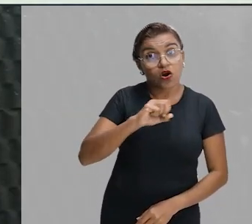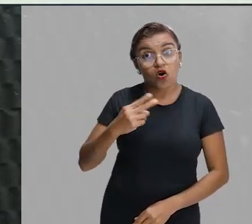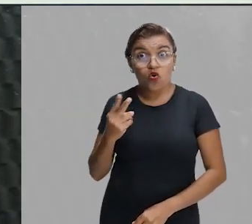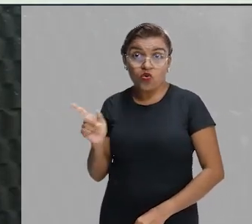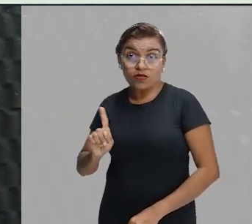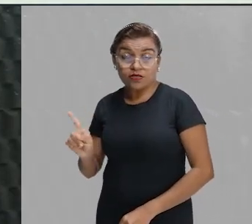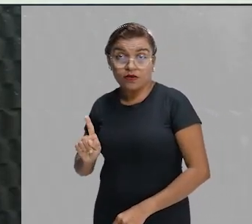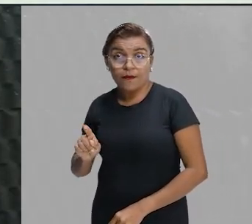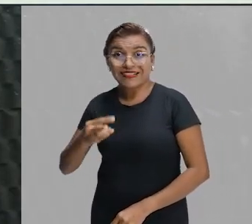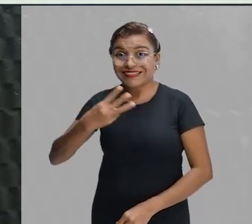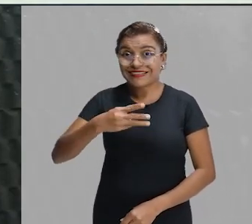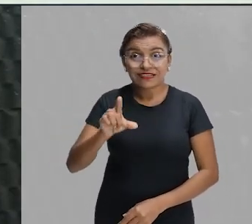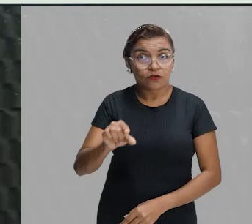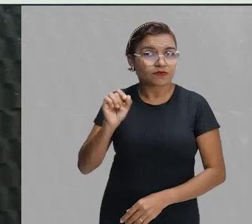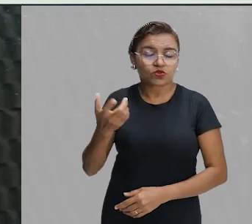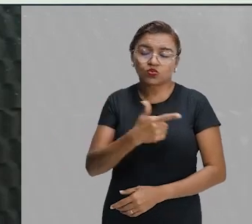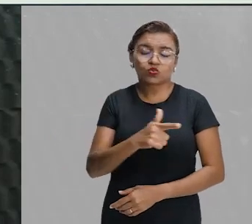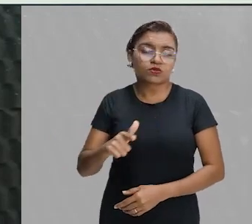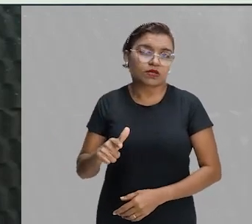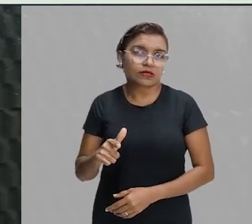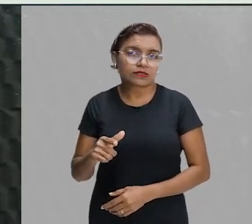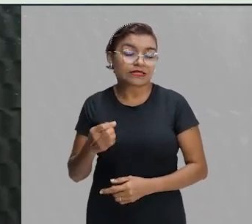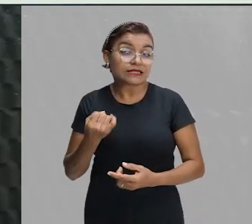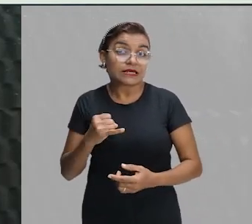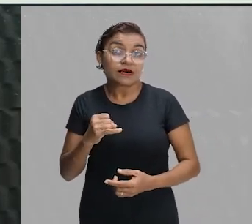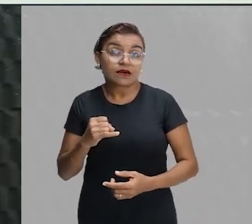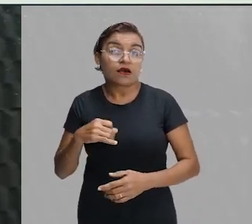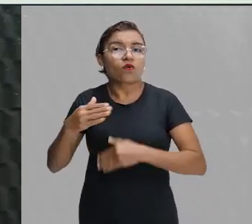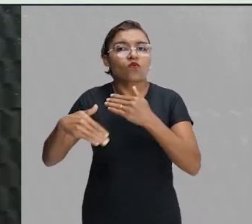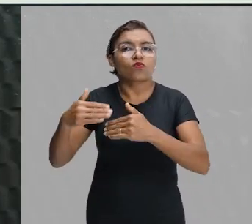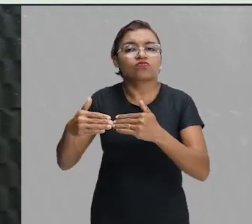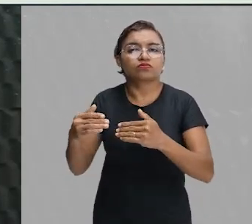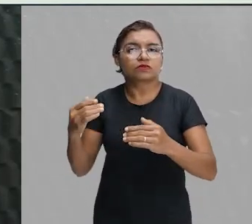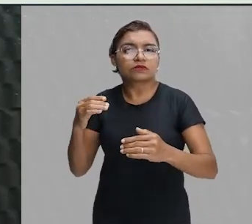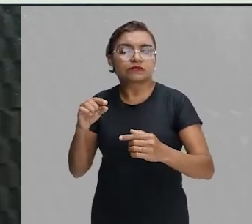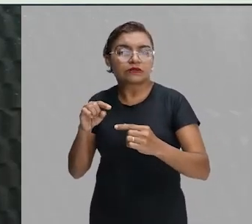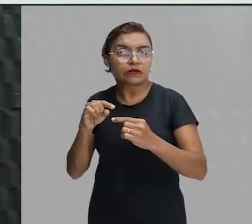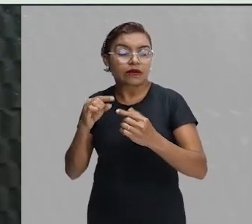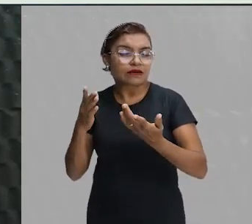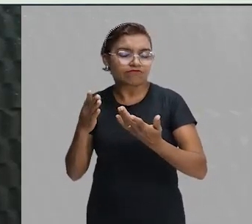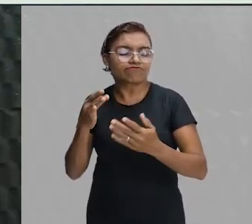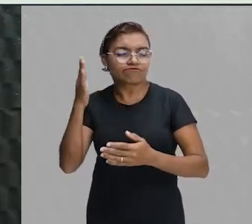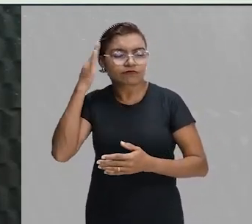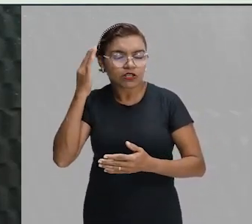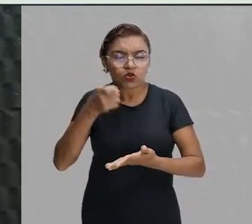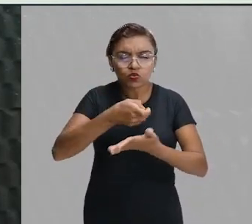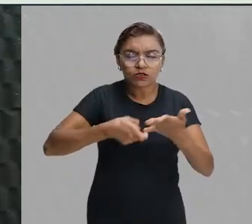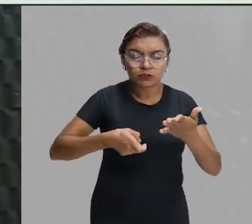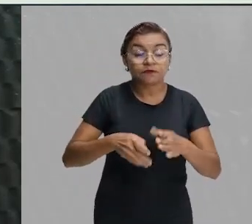posso criar elementos contrários àquilo que eu estou construindo enquanto argumentação dentro do meu texto, ok?